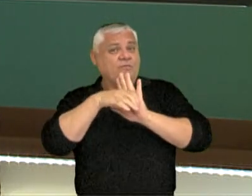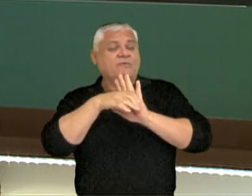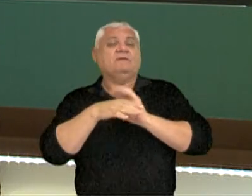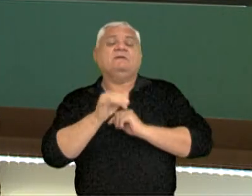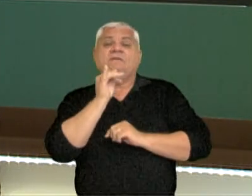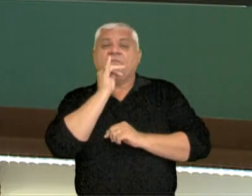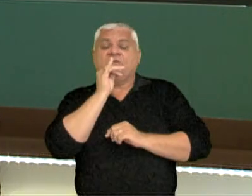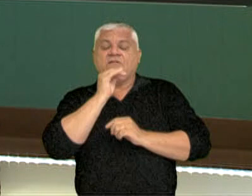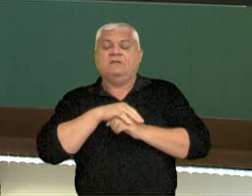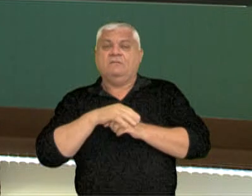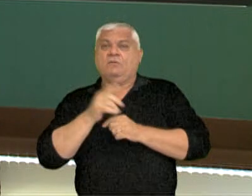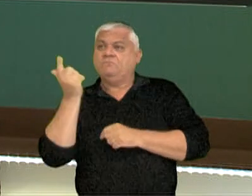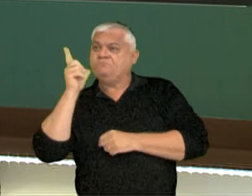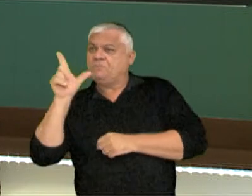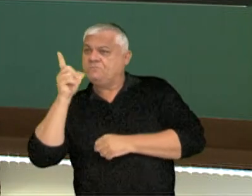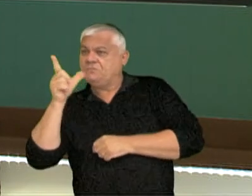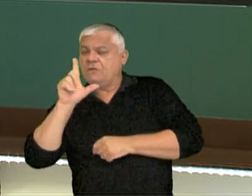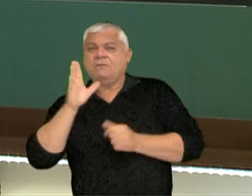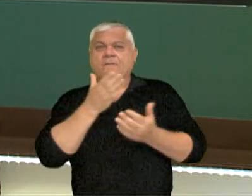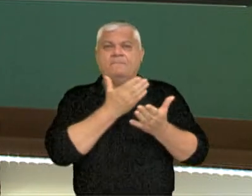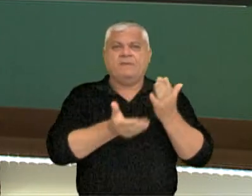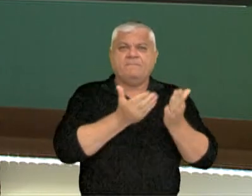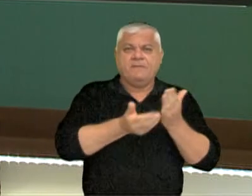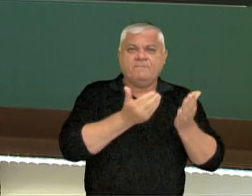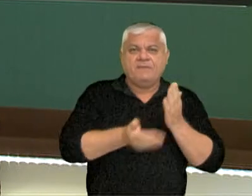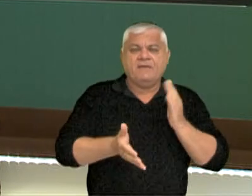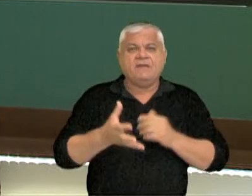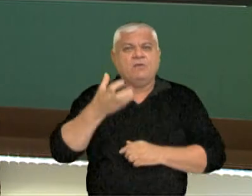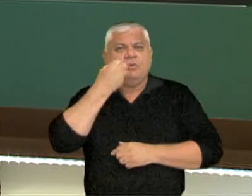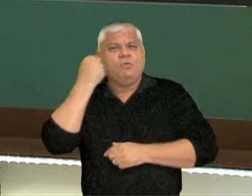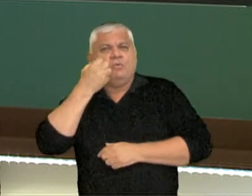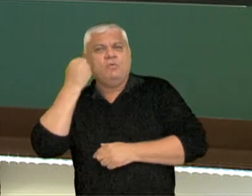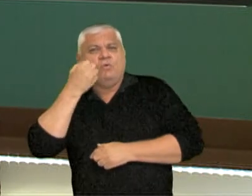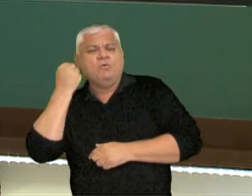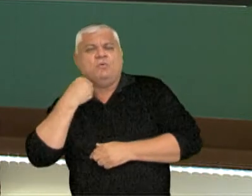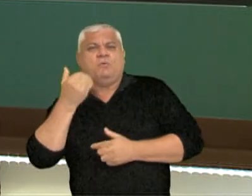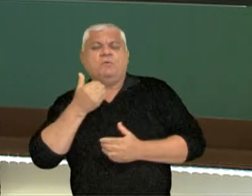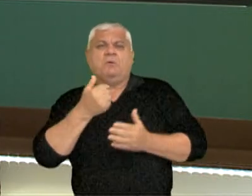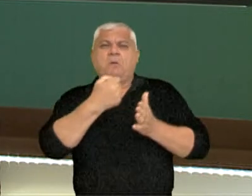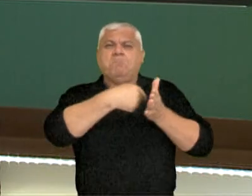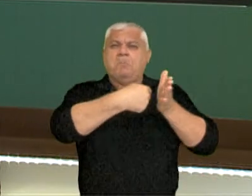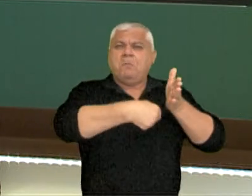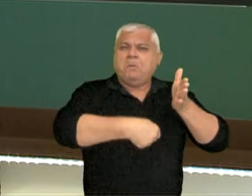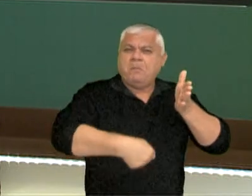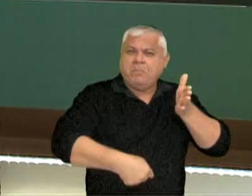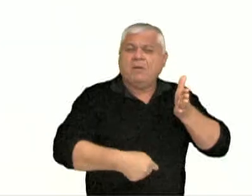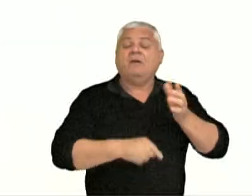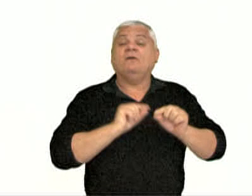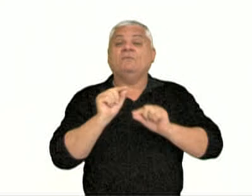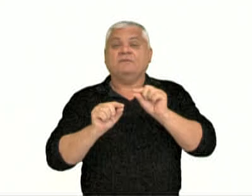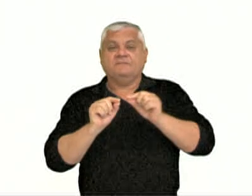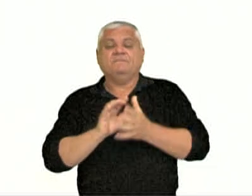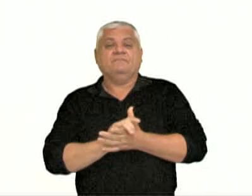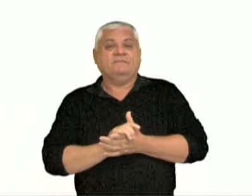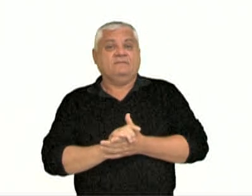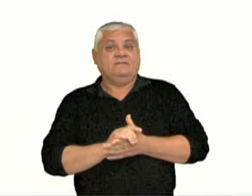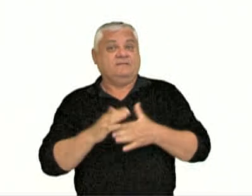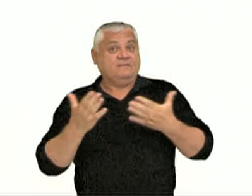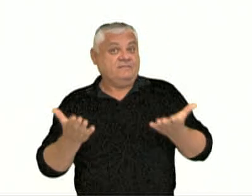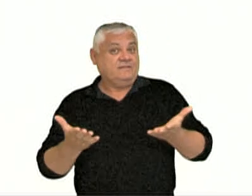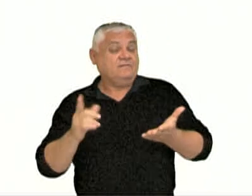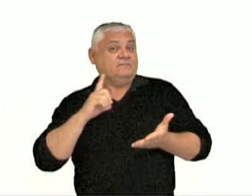de ganho, de perda, de lucro, de prejuízo, ok? E por isso, então, é